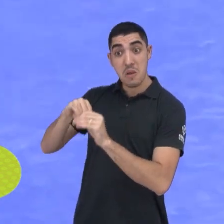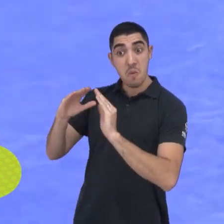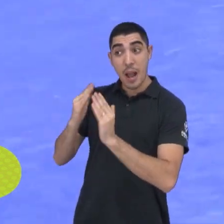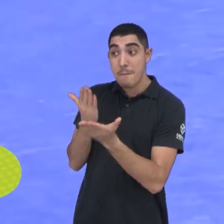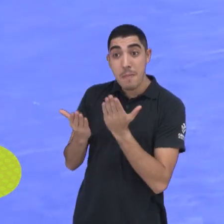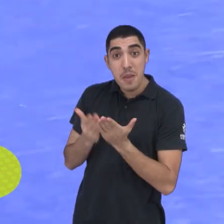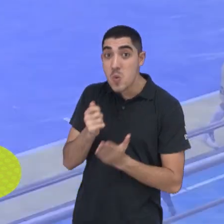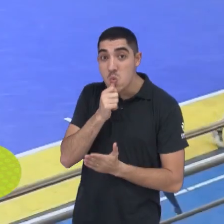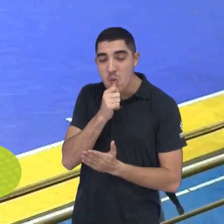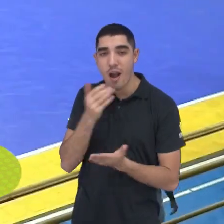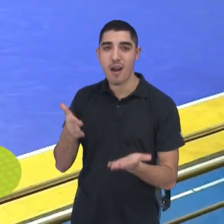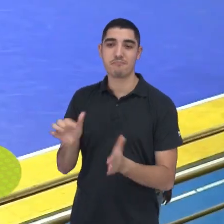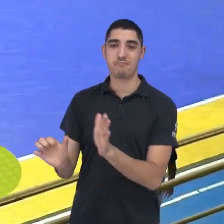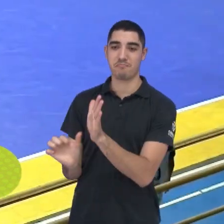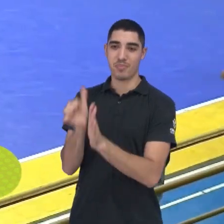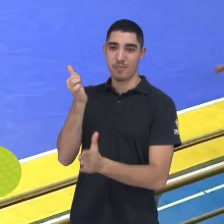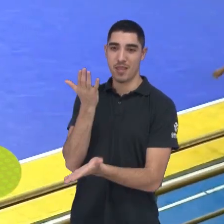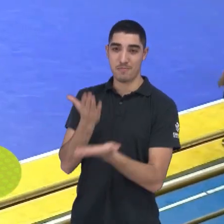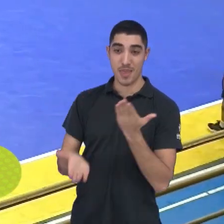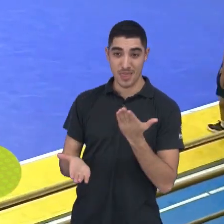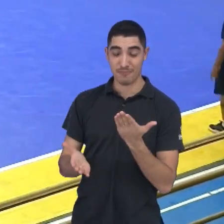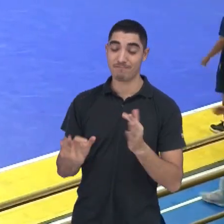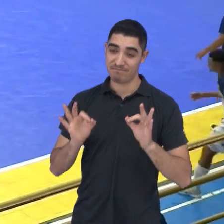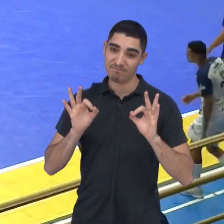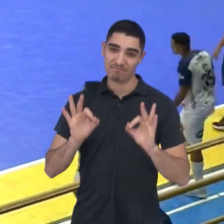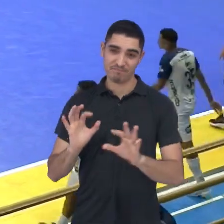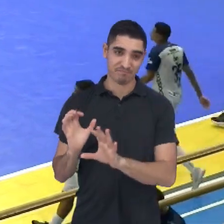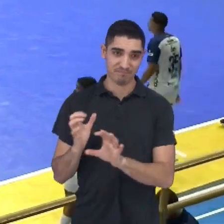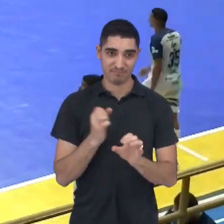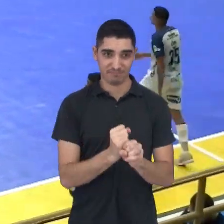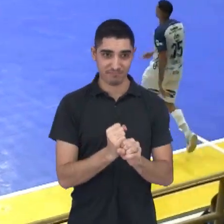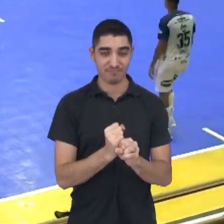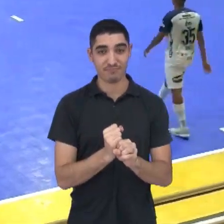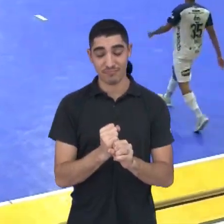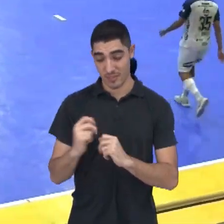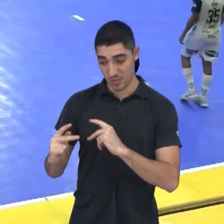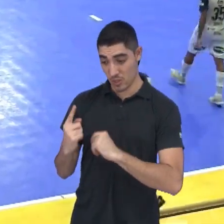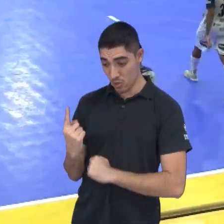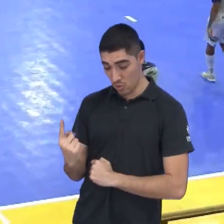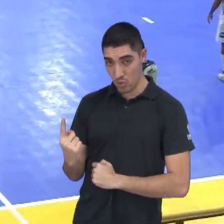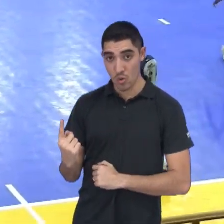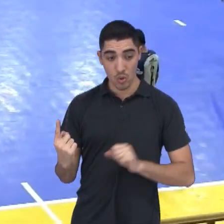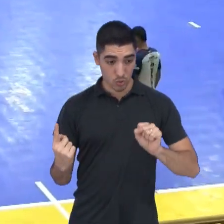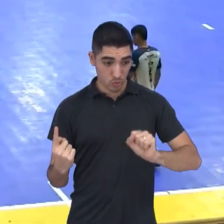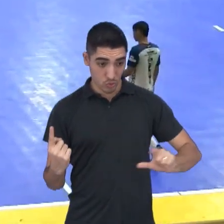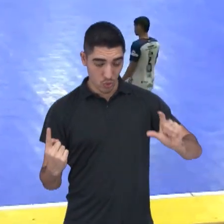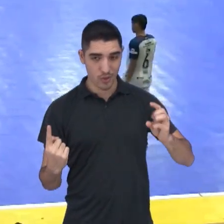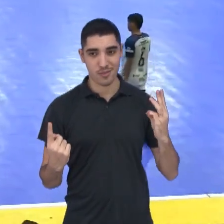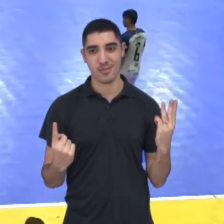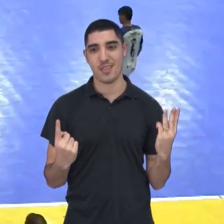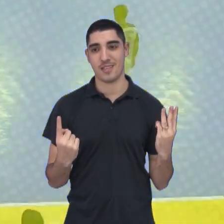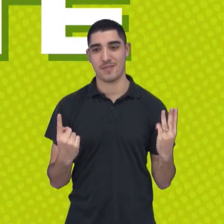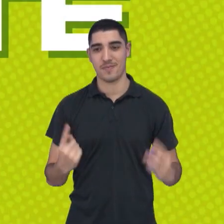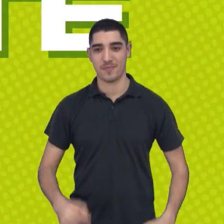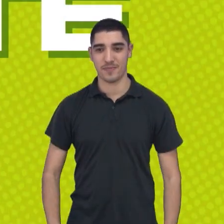José dentro de casa na Liga. Final de jogo no Tênis Clube, São José 1, São Lourenço 3.